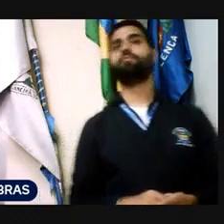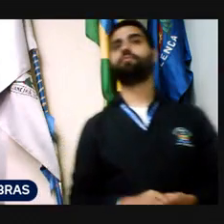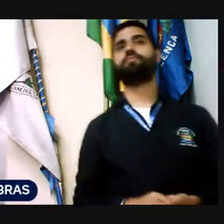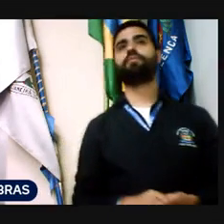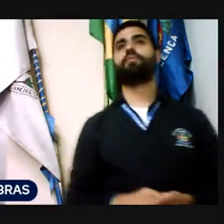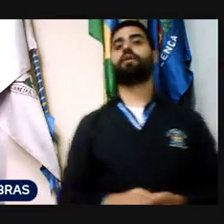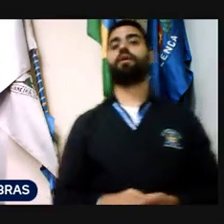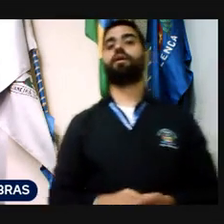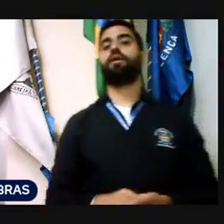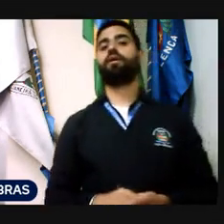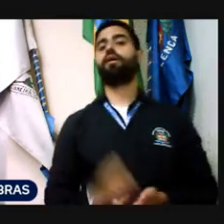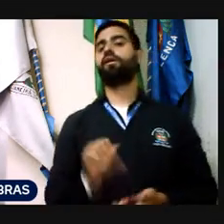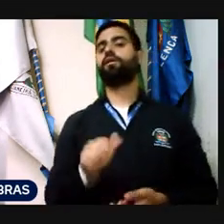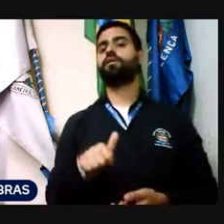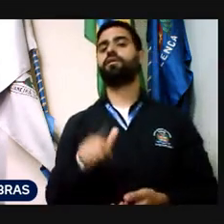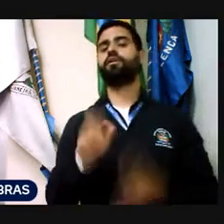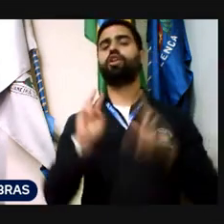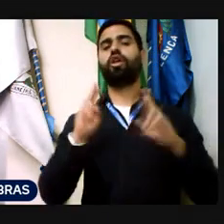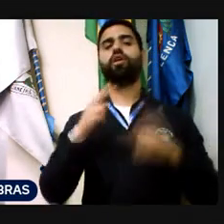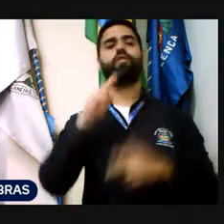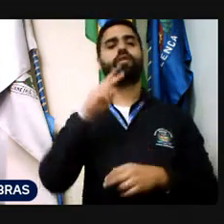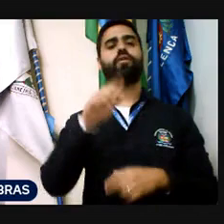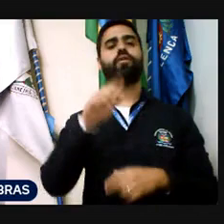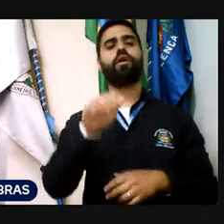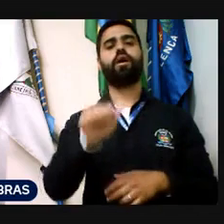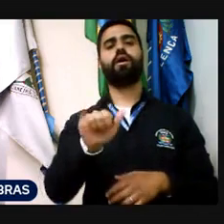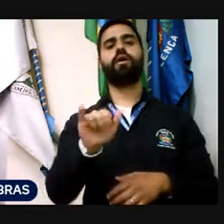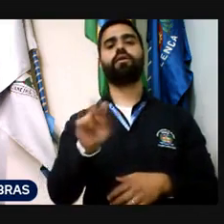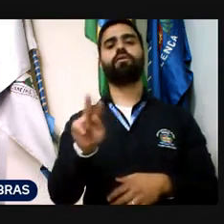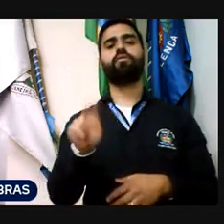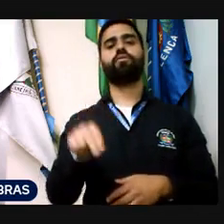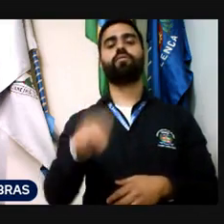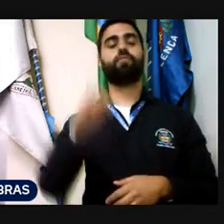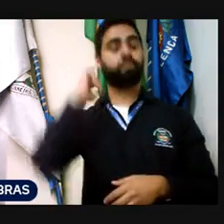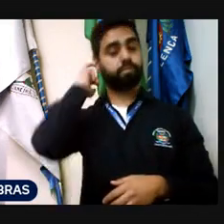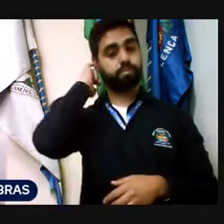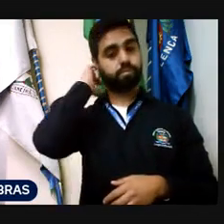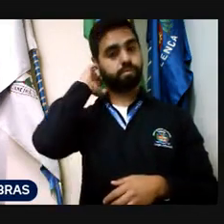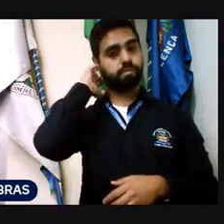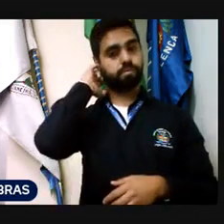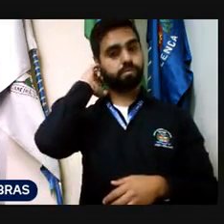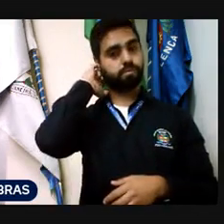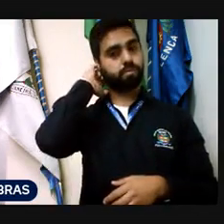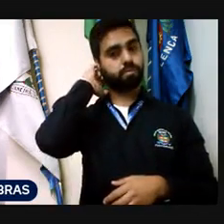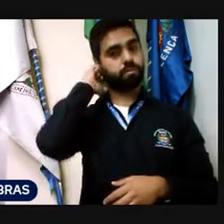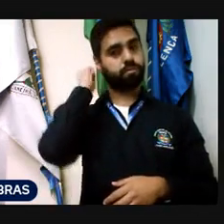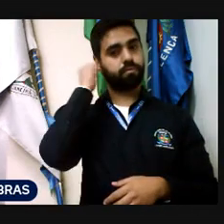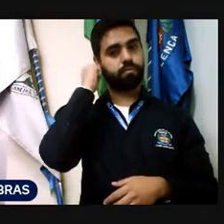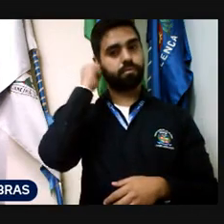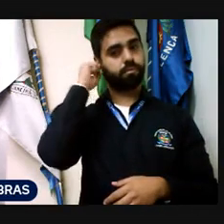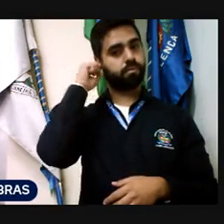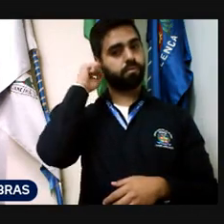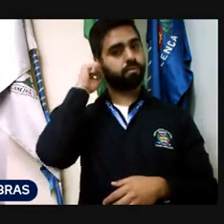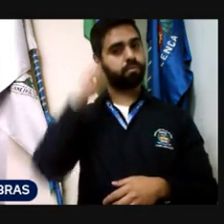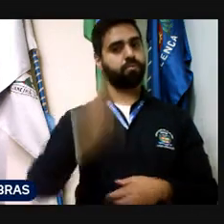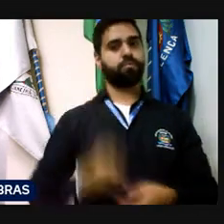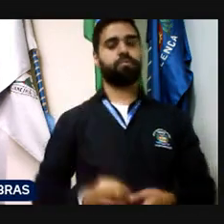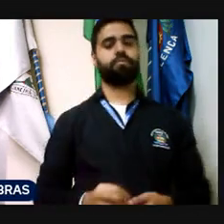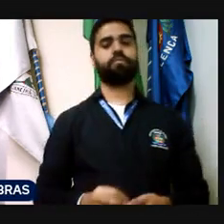consideração. Sala das sessões, 3 de agosto de 2021, vereador Ailton Batista.